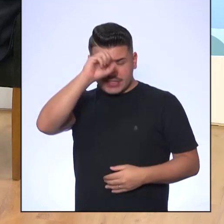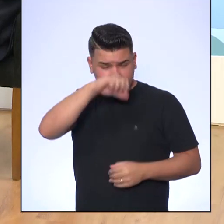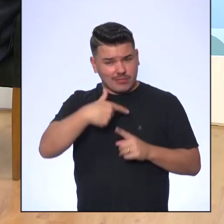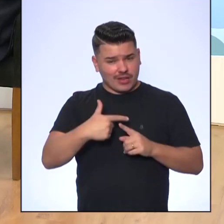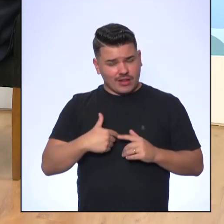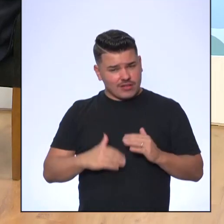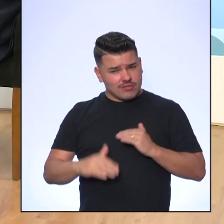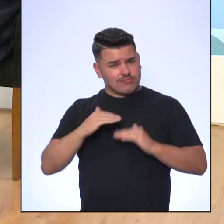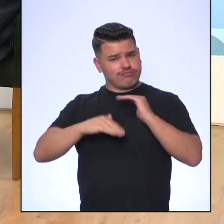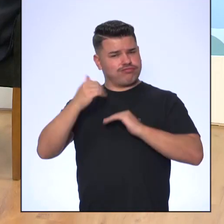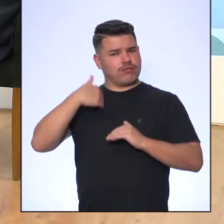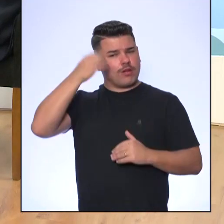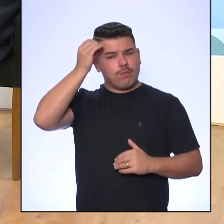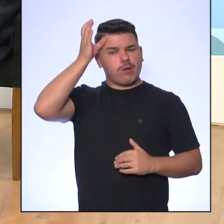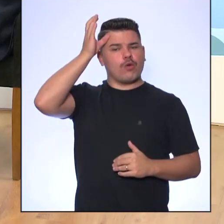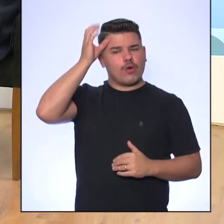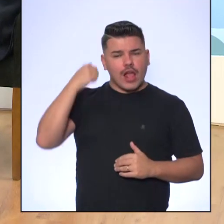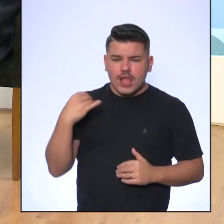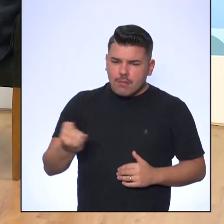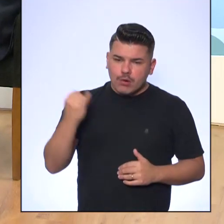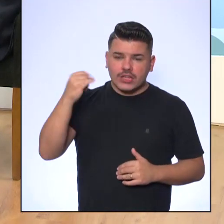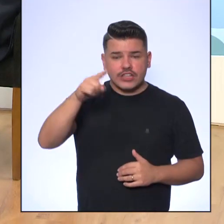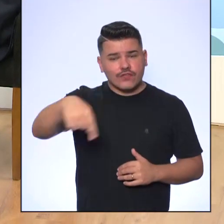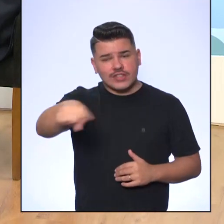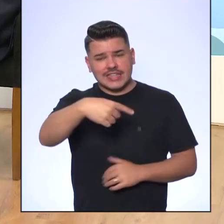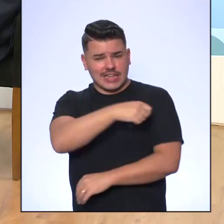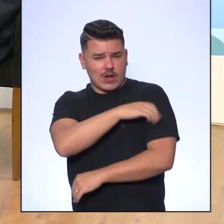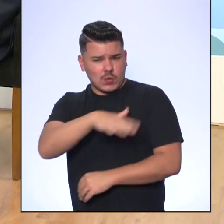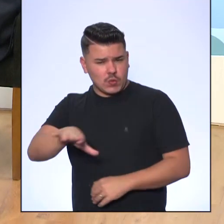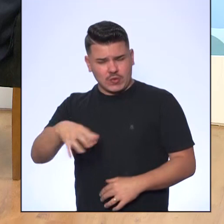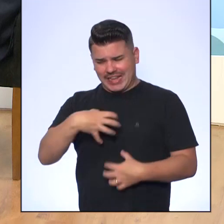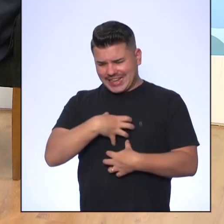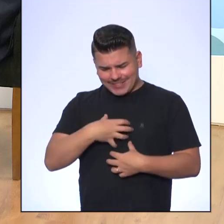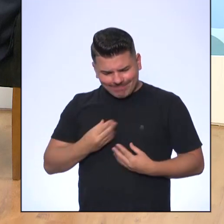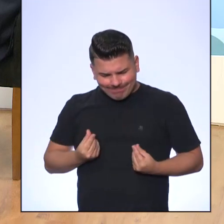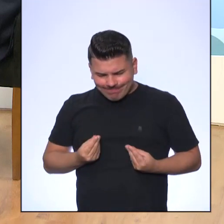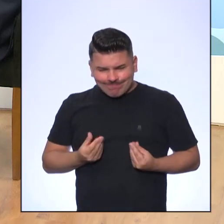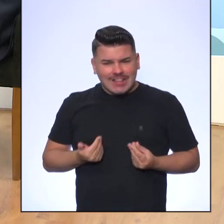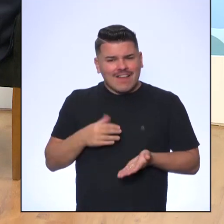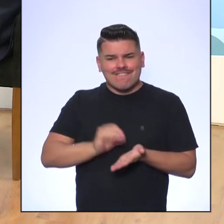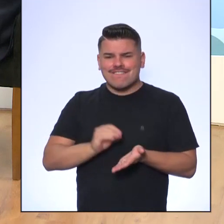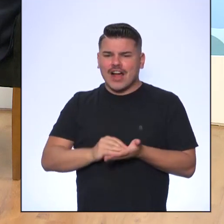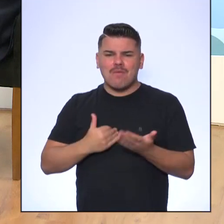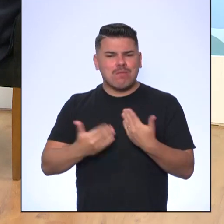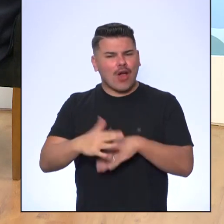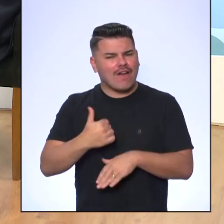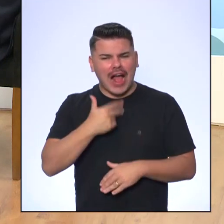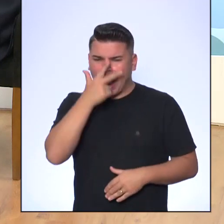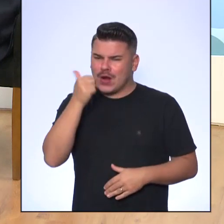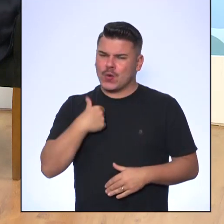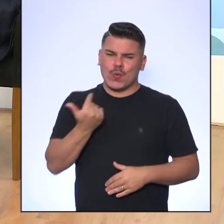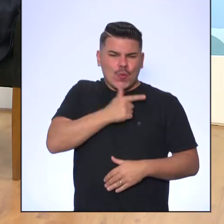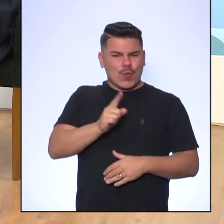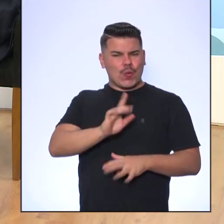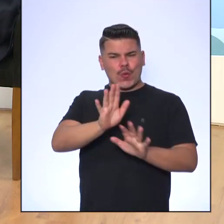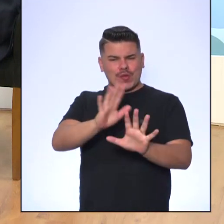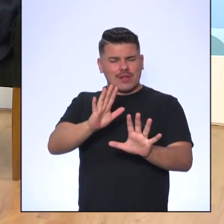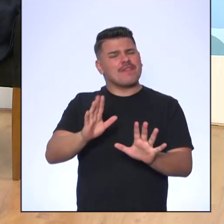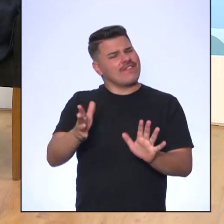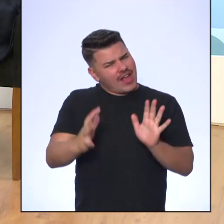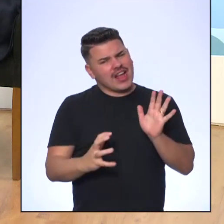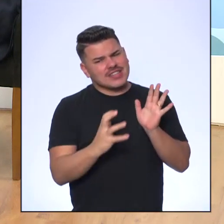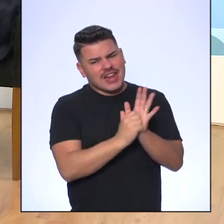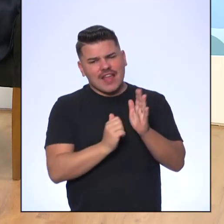muito importante que os alunos façam, mesmo se não se sentirem ainda devidamente preparados, né, que façam